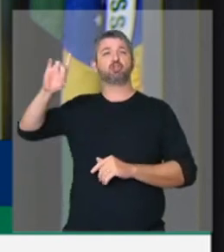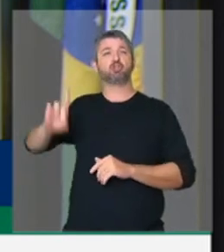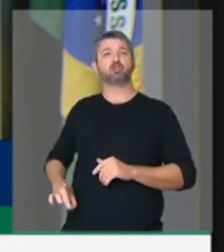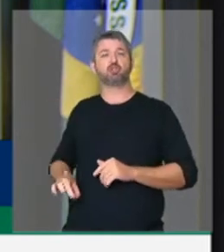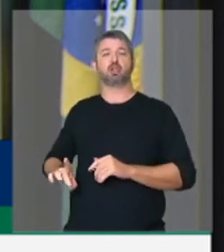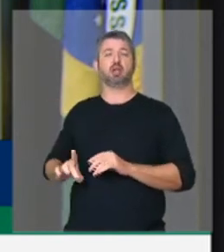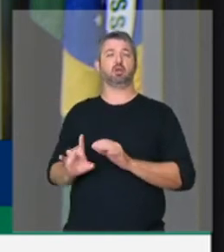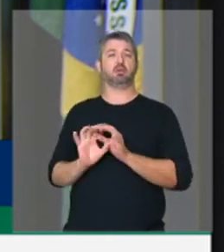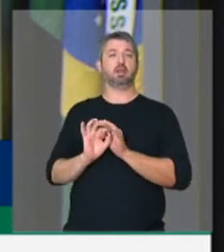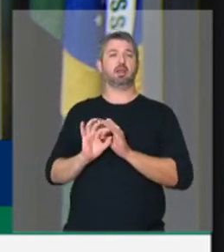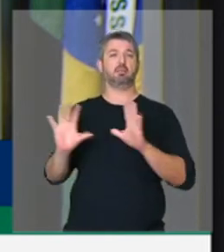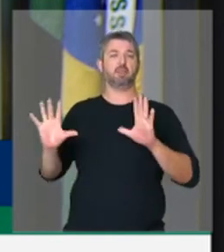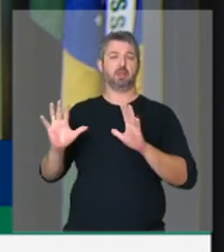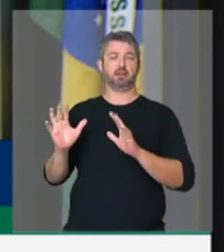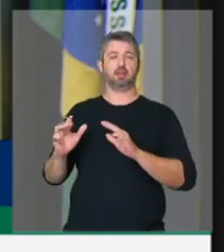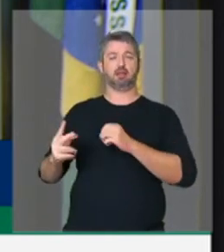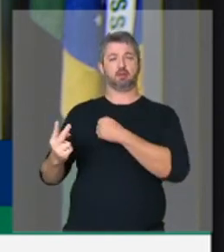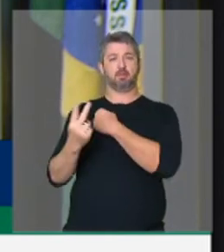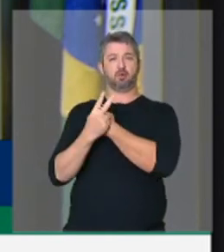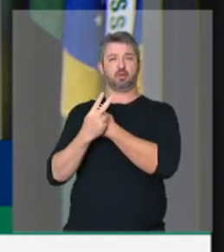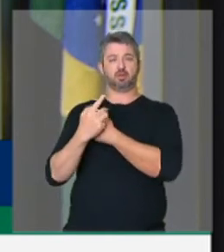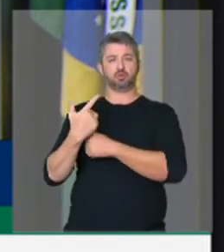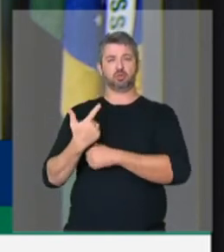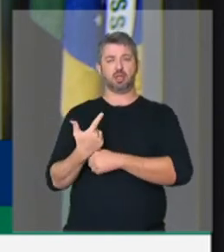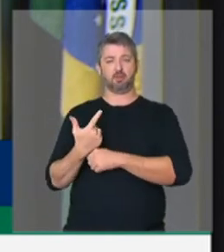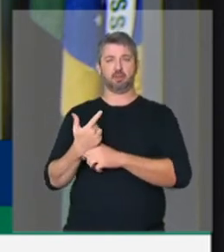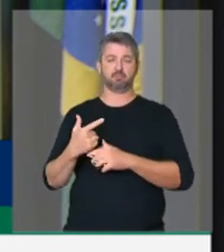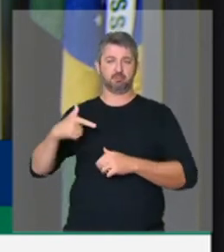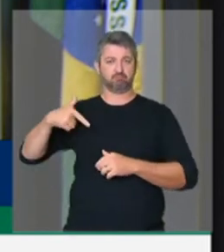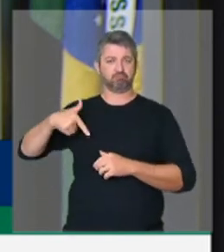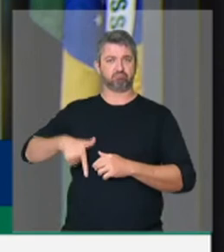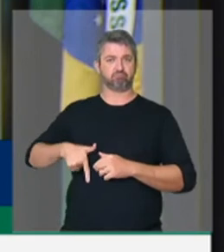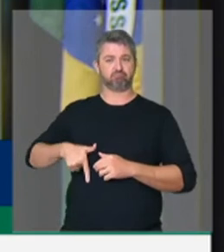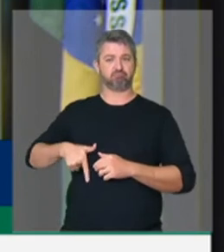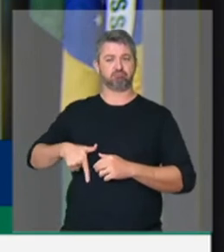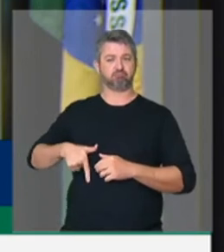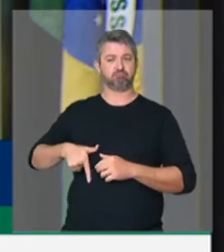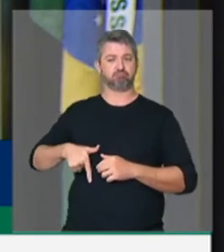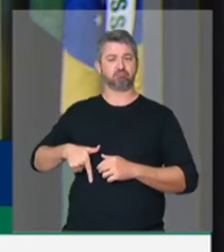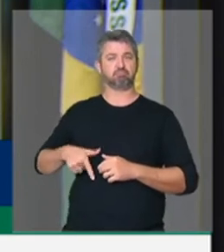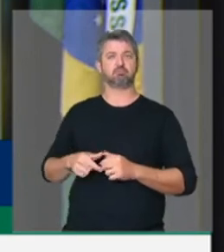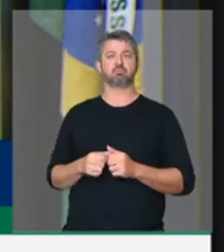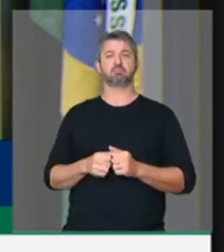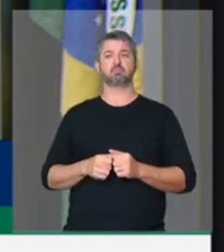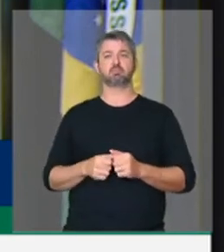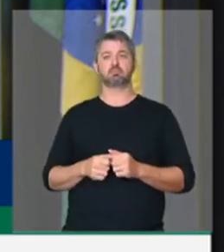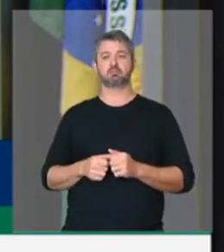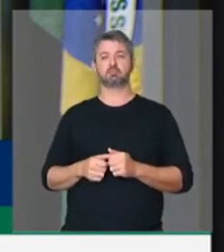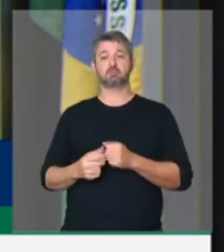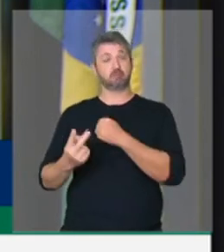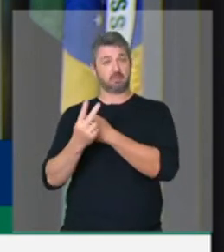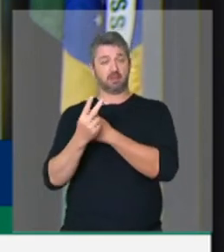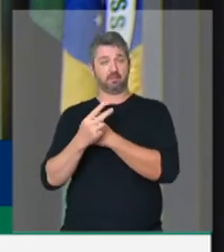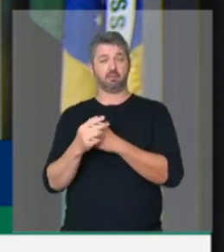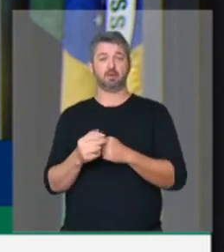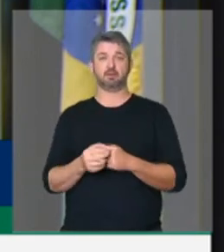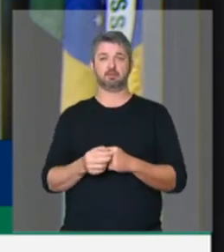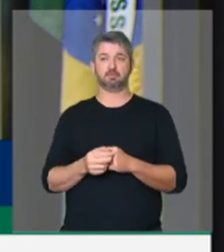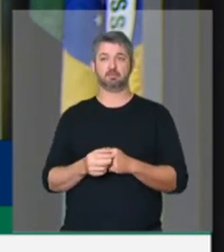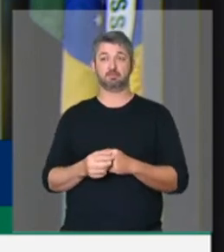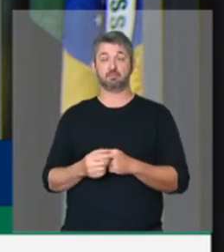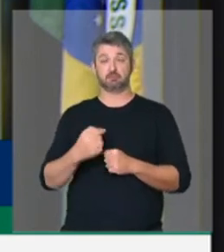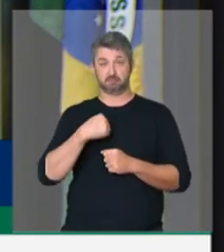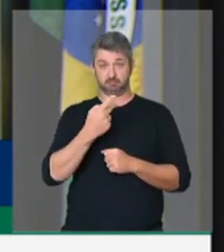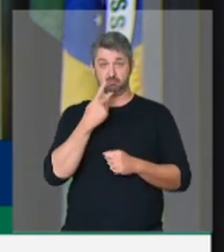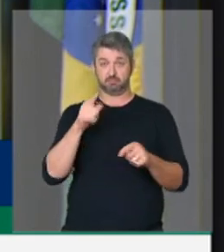de legítima defesa, de poder portar uma arma para se defender. E eu digo